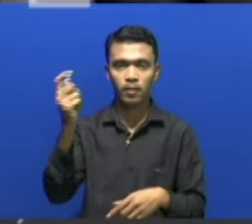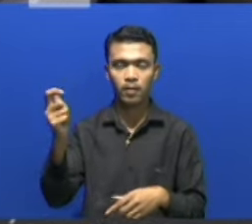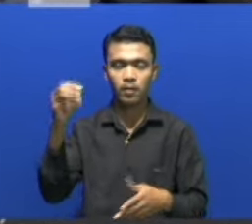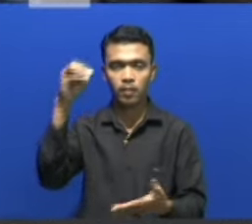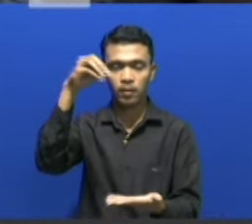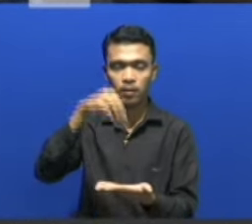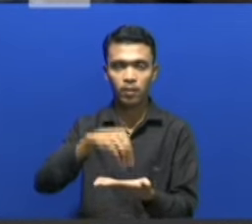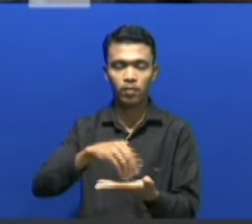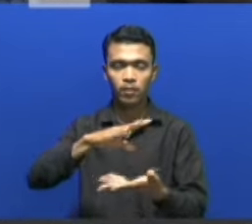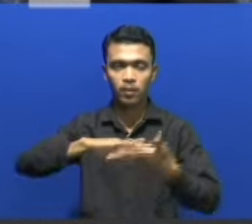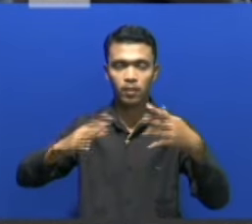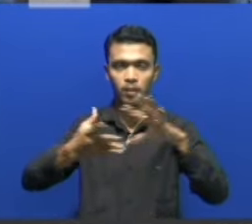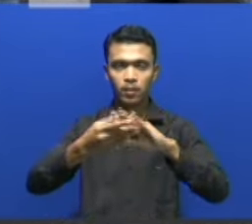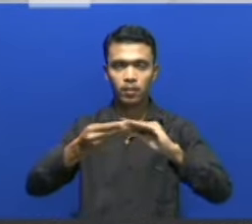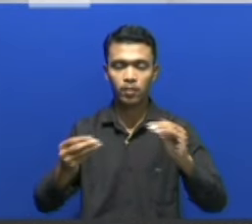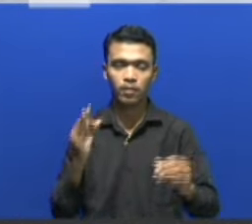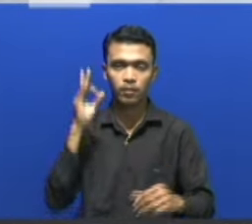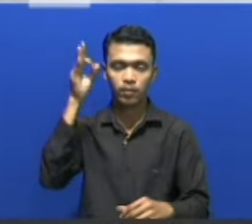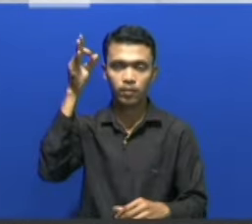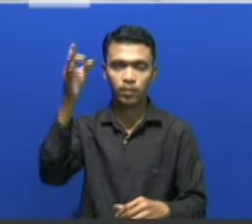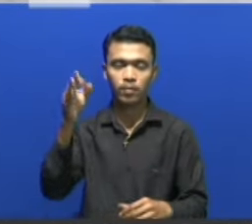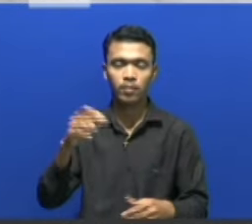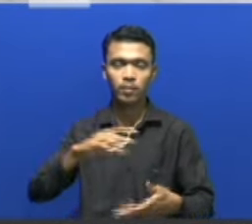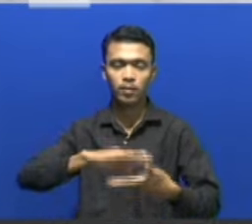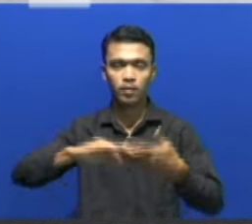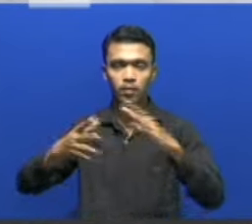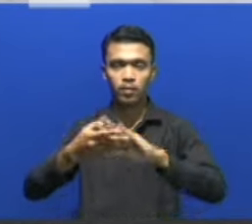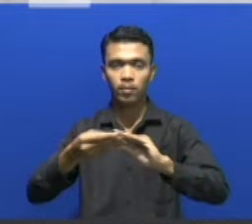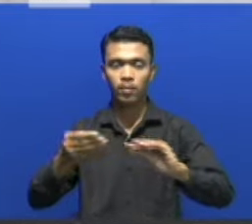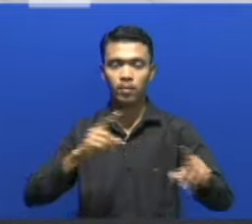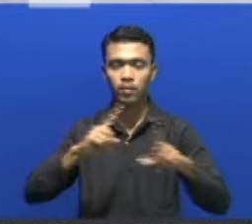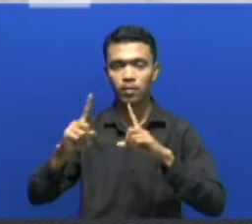irmai história nesse na fati, si conta na fati. Obrigado por ter tempo.